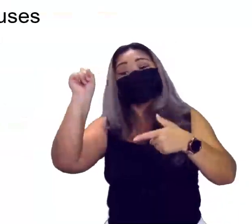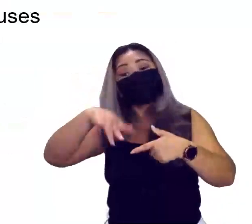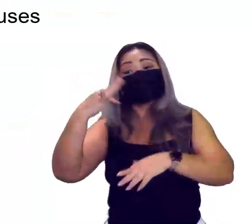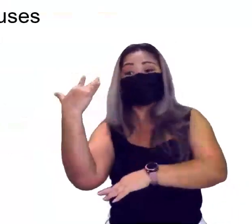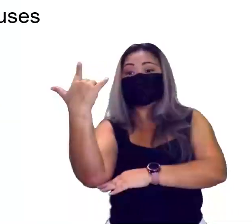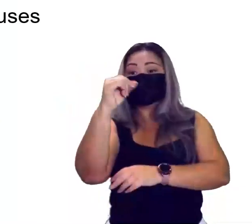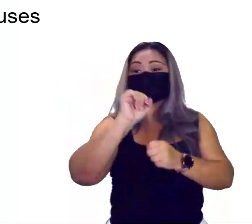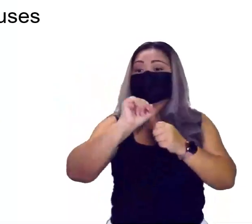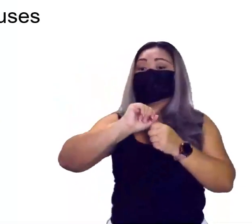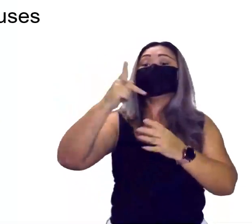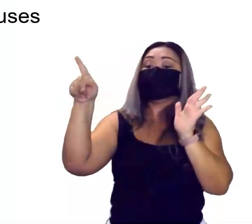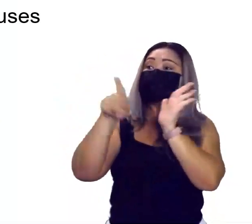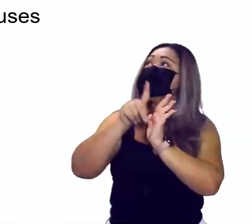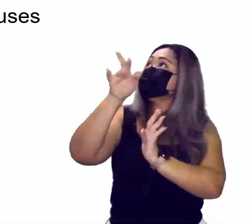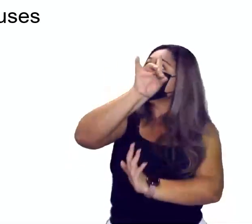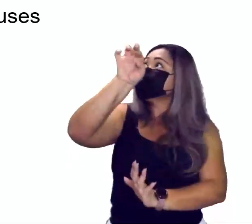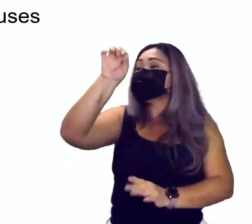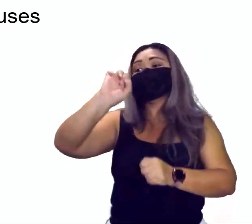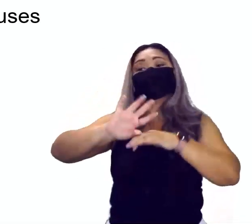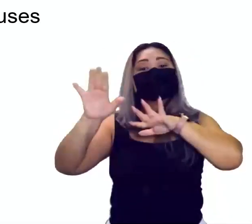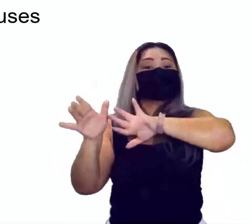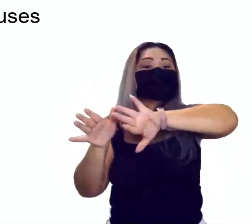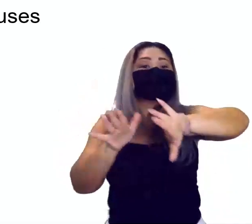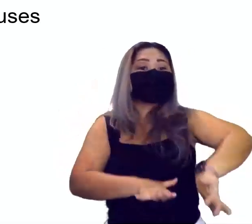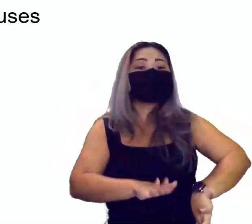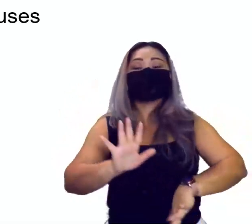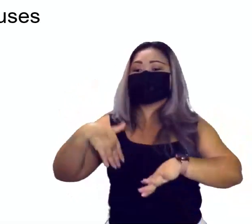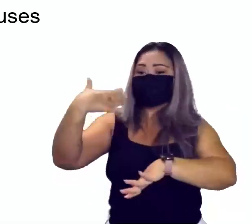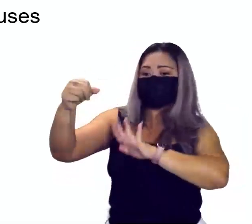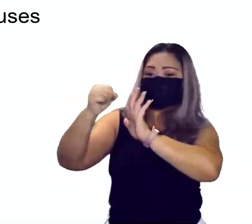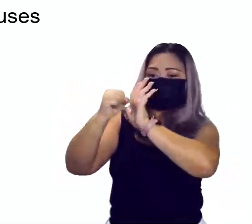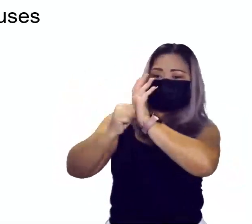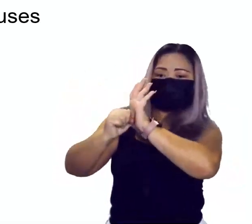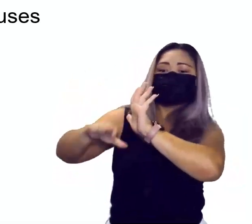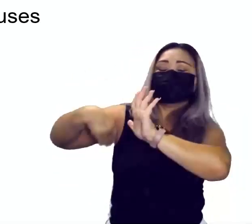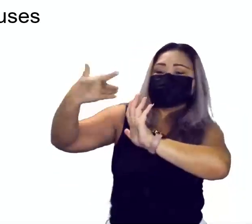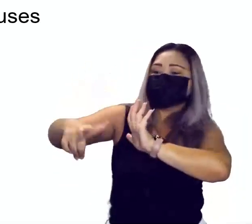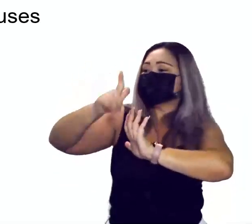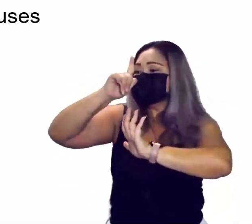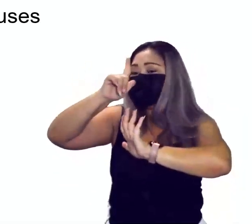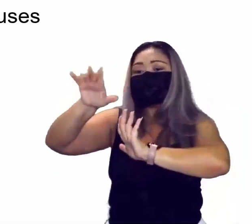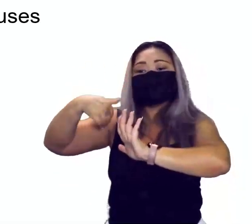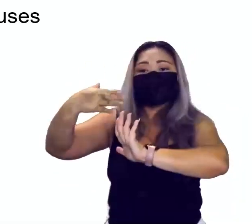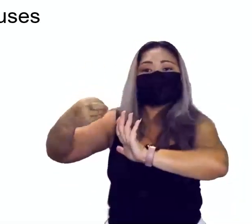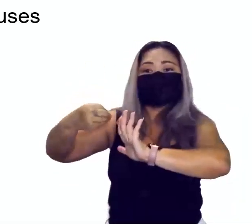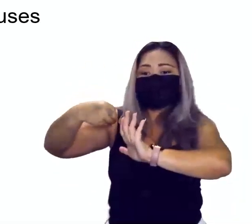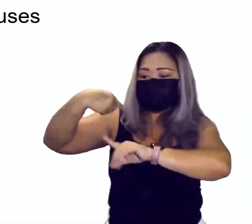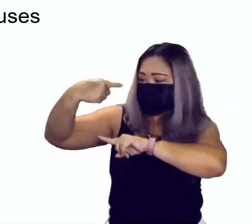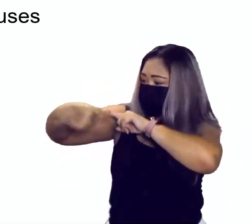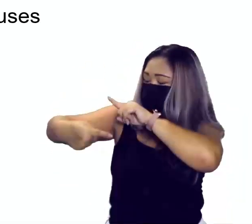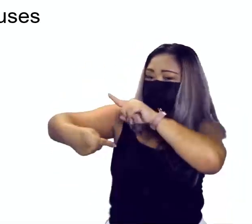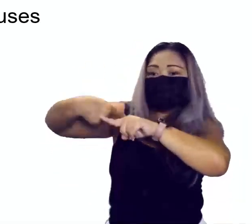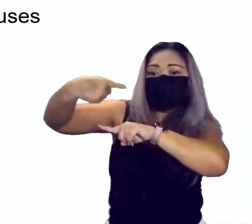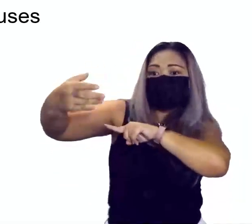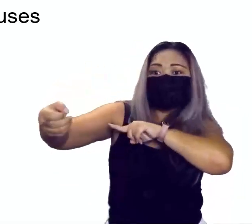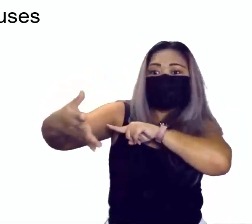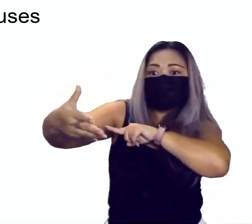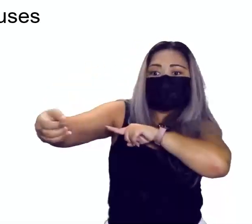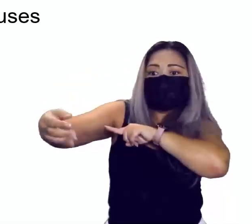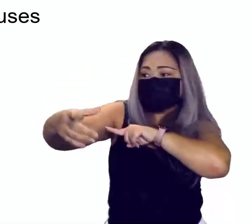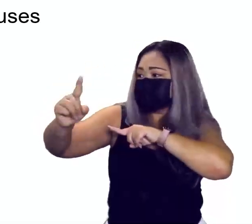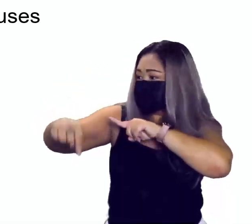deuses. Ao longo dos séculos, os gregos foram repassando para as gerações mais